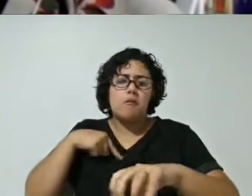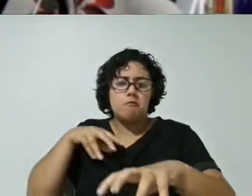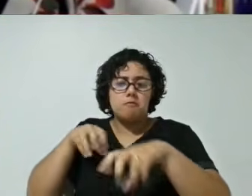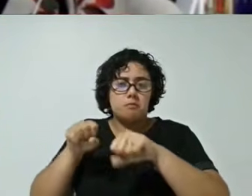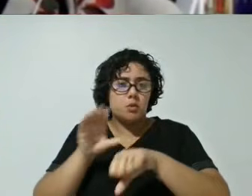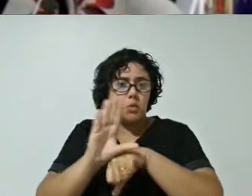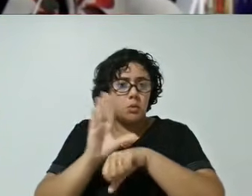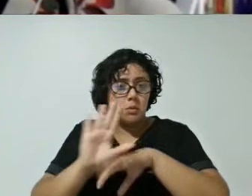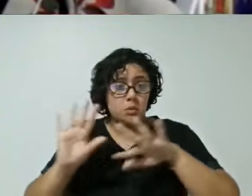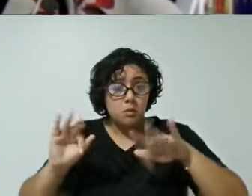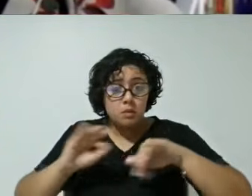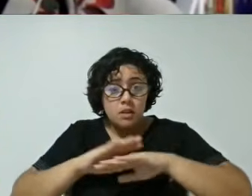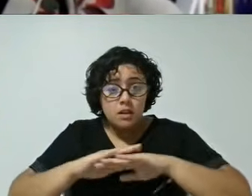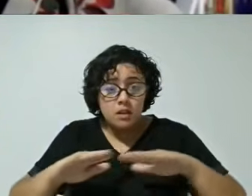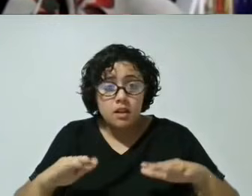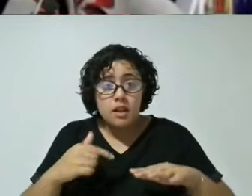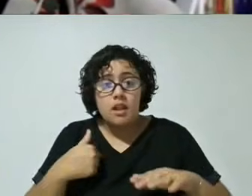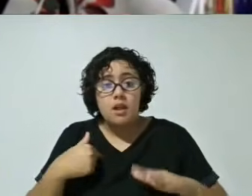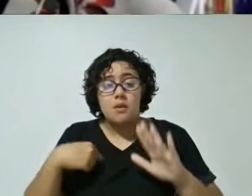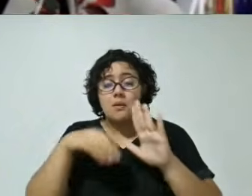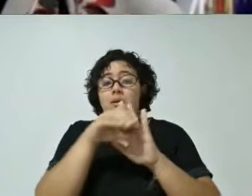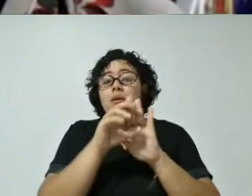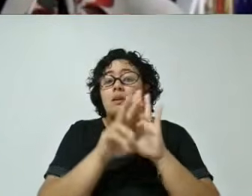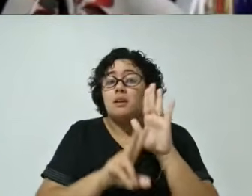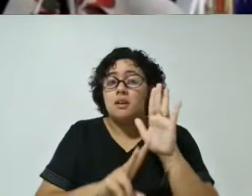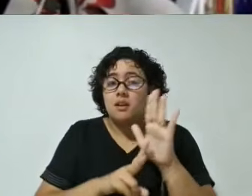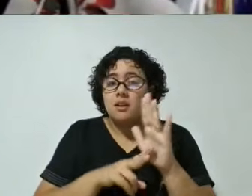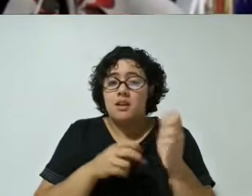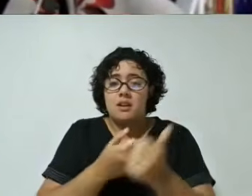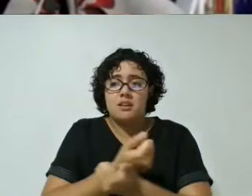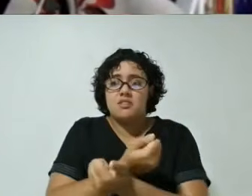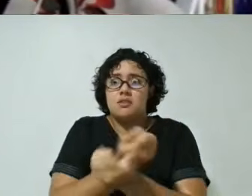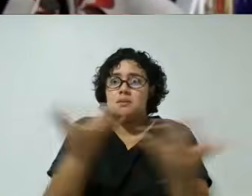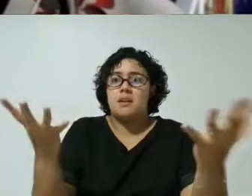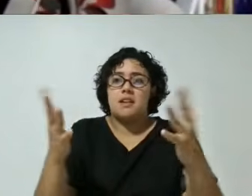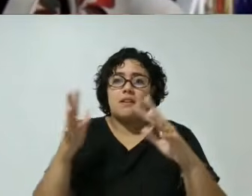eu fiz um currículo, né, e espalhei para vários lugares.